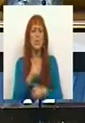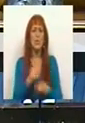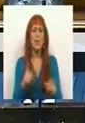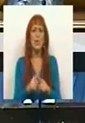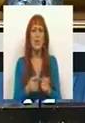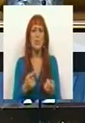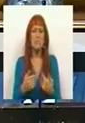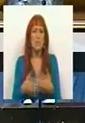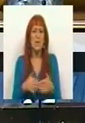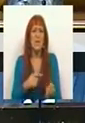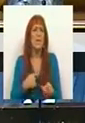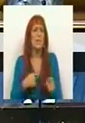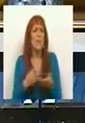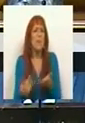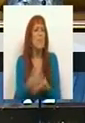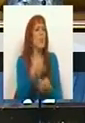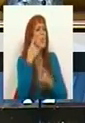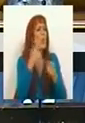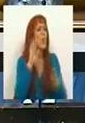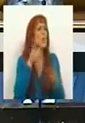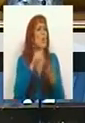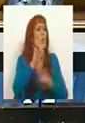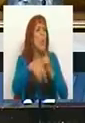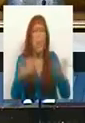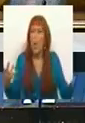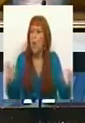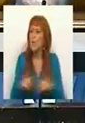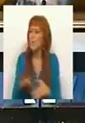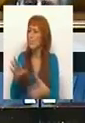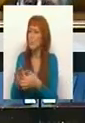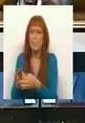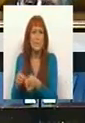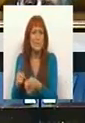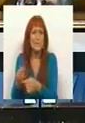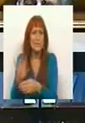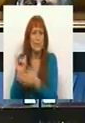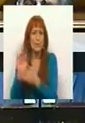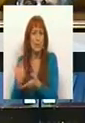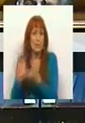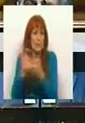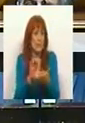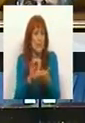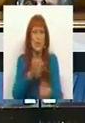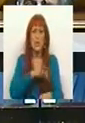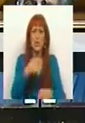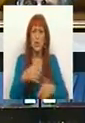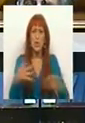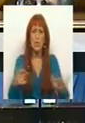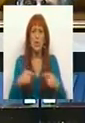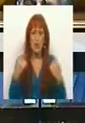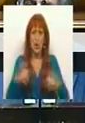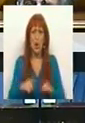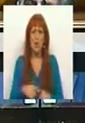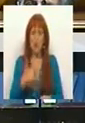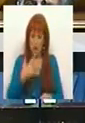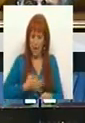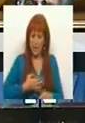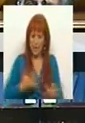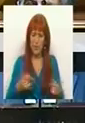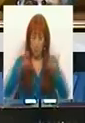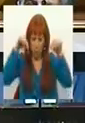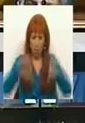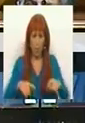pouco adianta fazer recenseamentos e procurar soluções sem o correspondente envelope financeiro. Senhor Presidente, estamos convictos